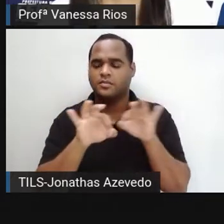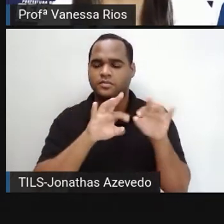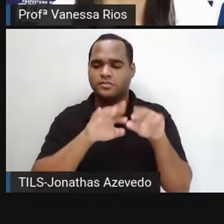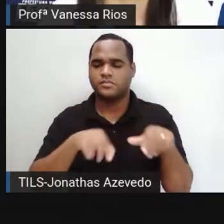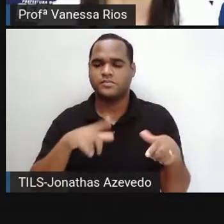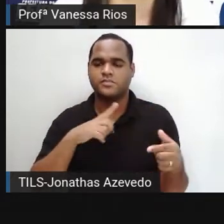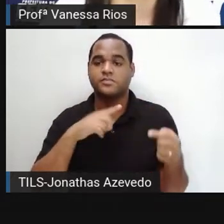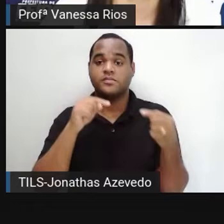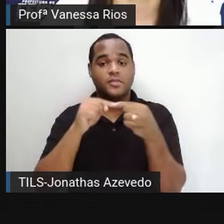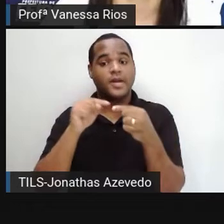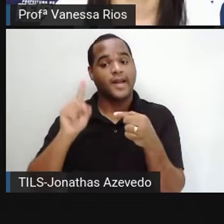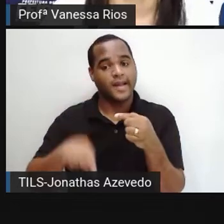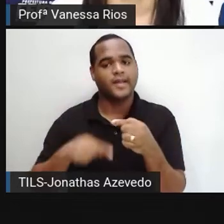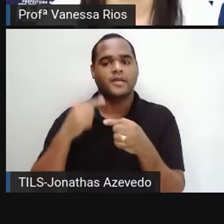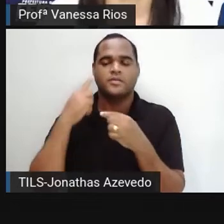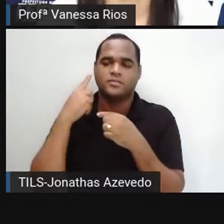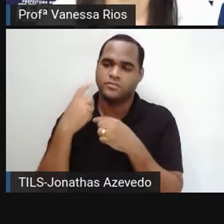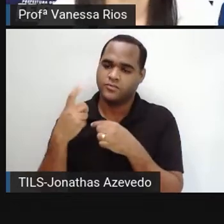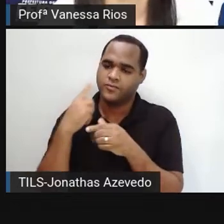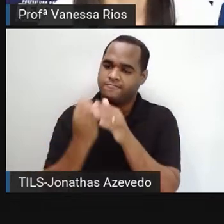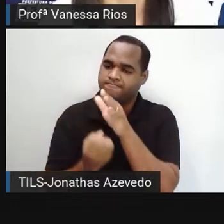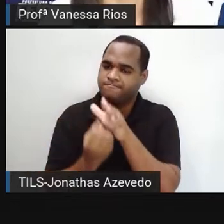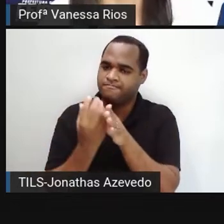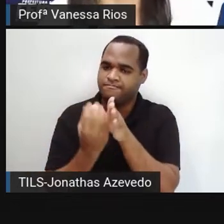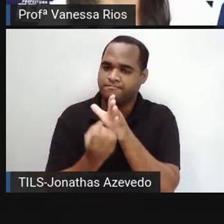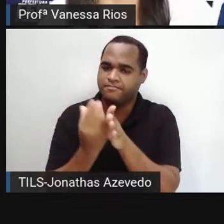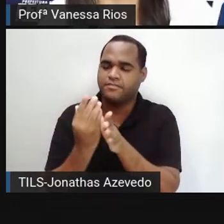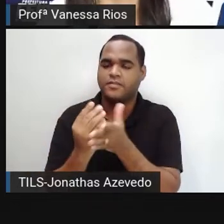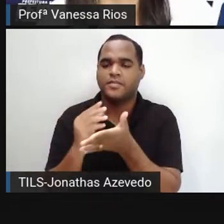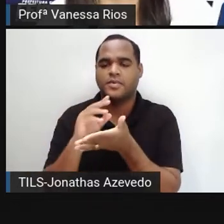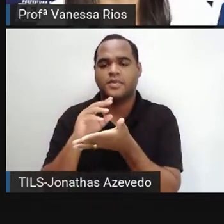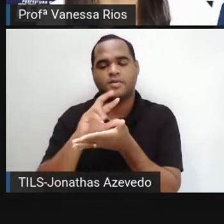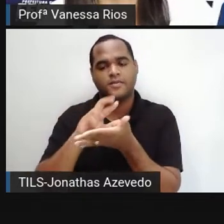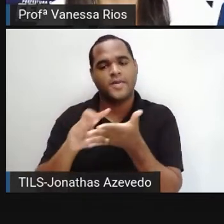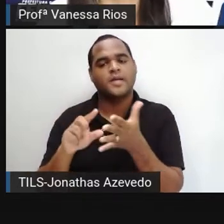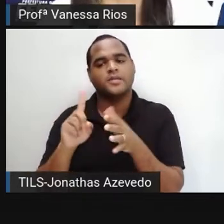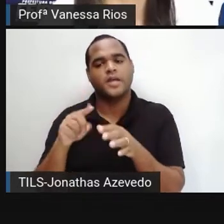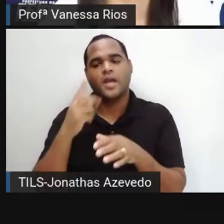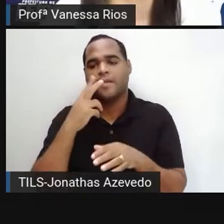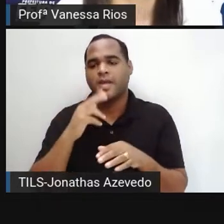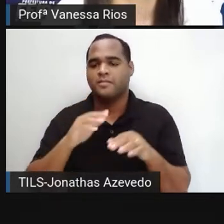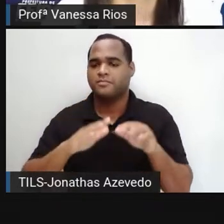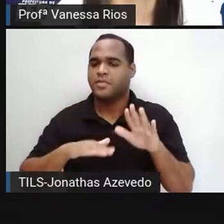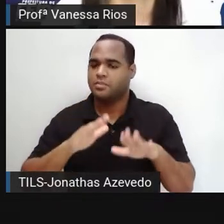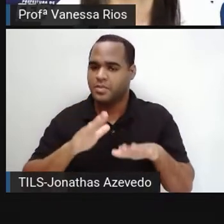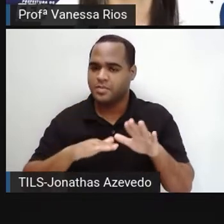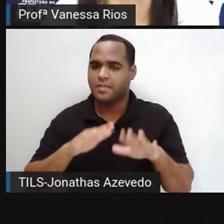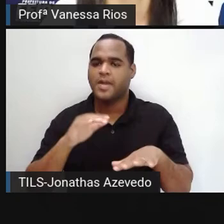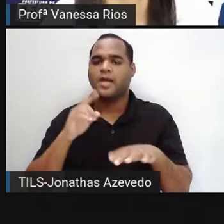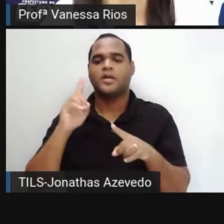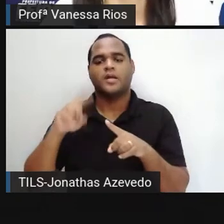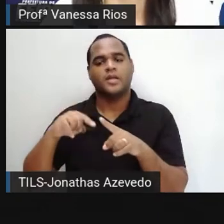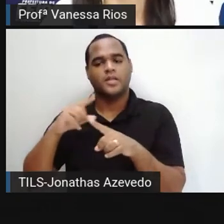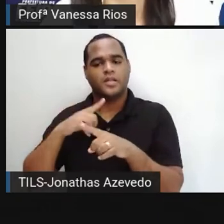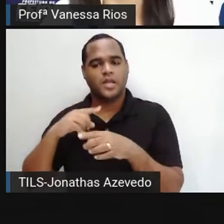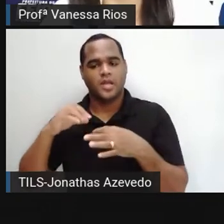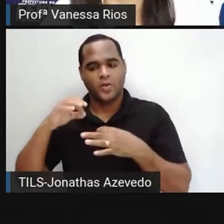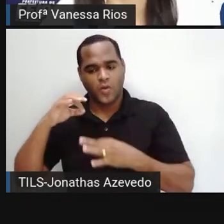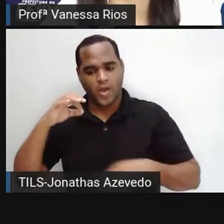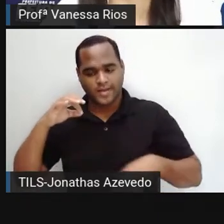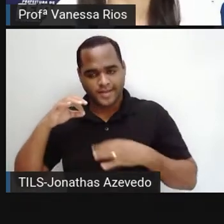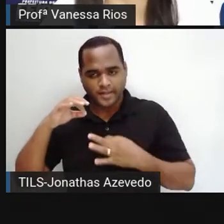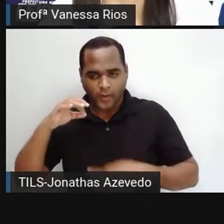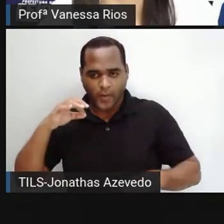o som é produzido. A gente tem aí instrumentos de percussão, instrumentos de corda. Então,